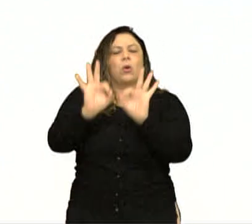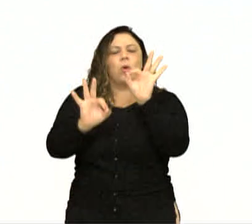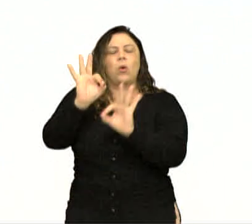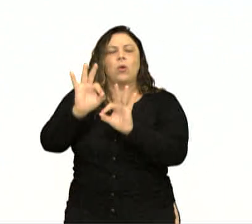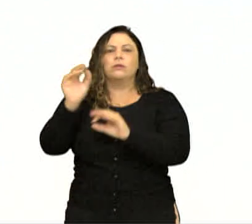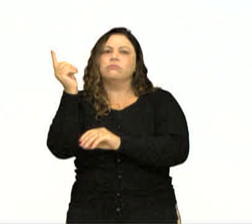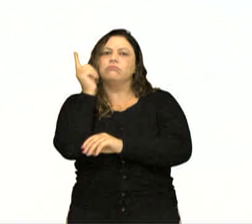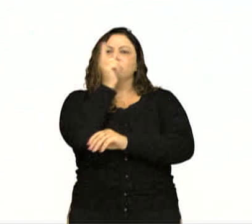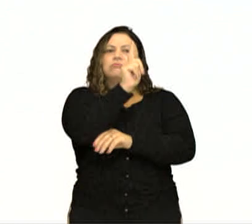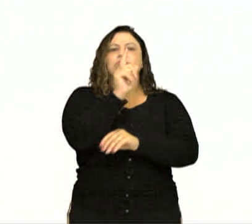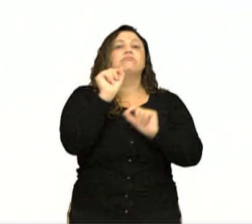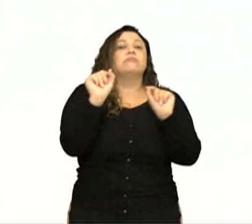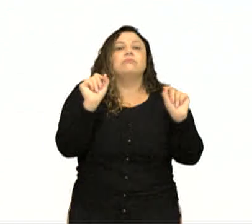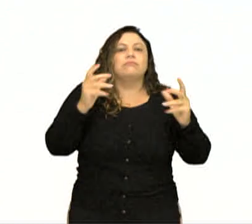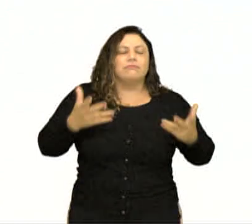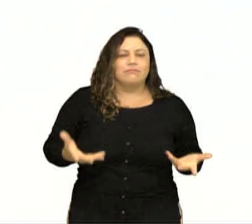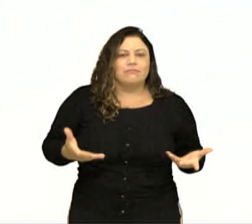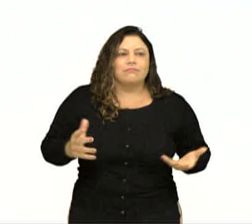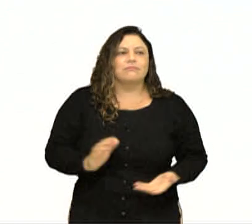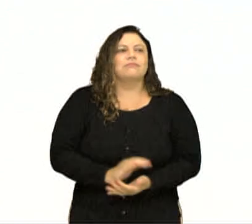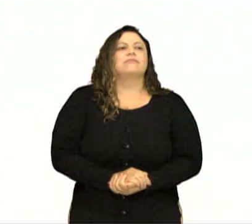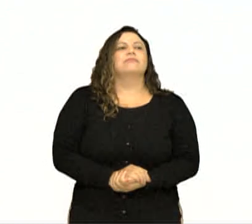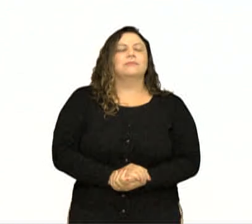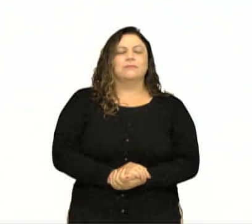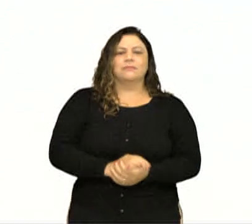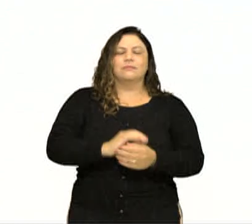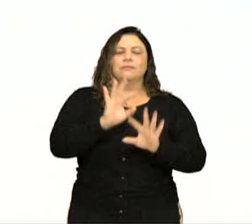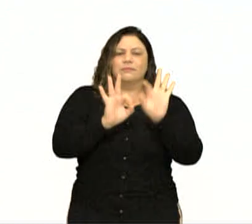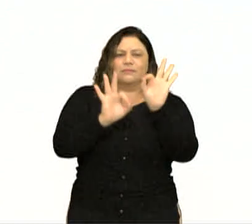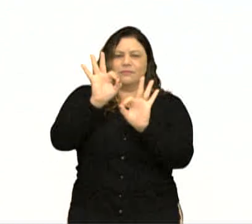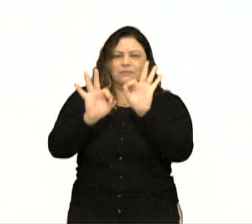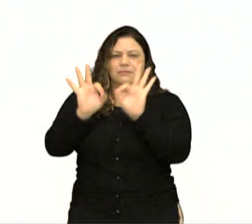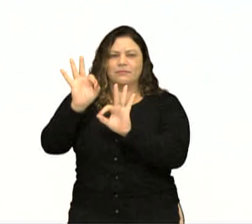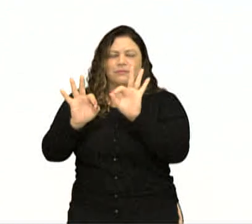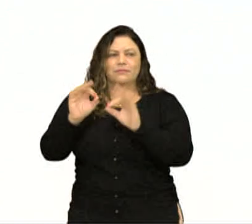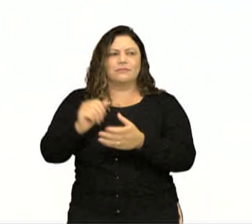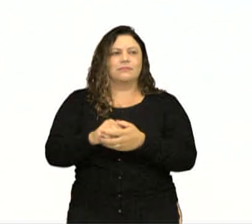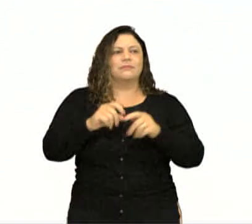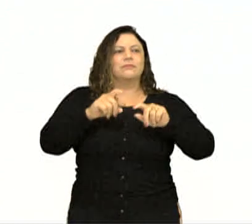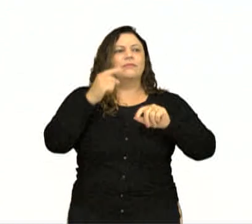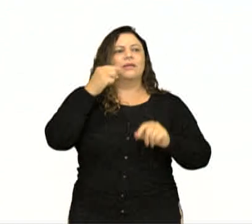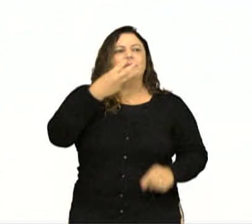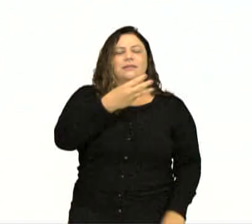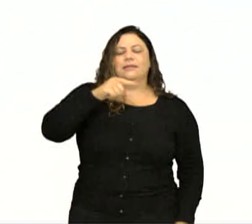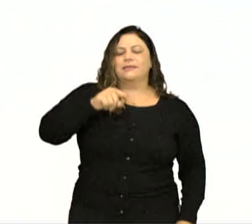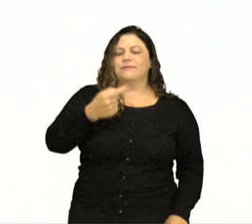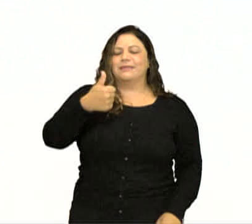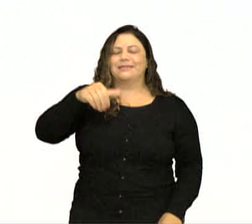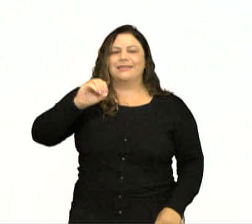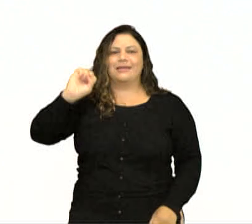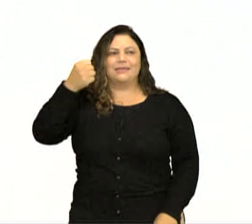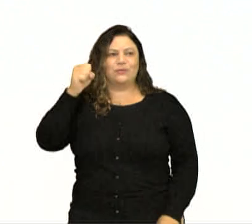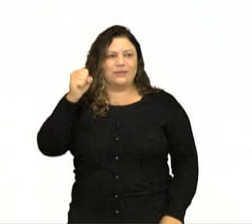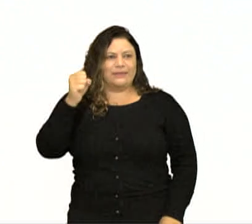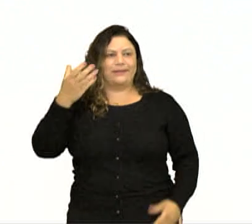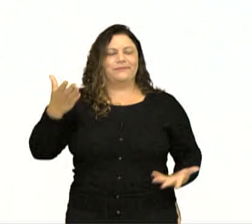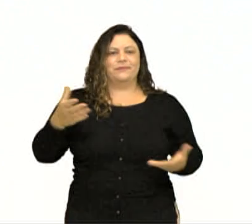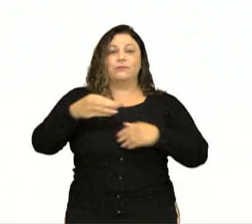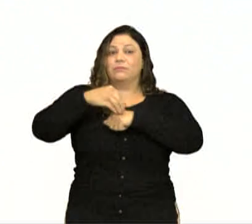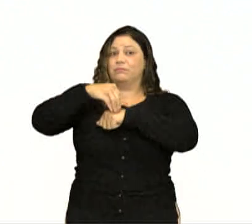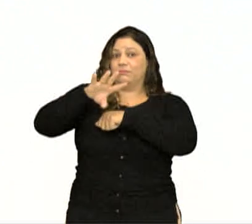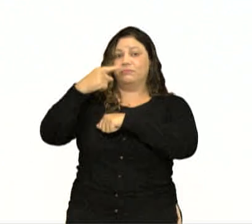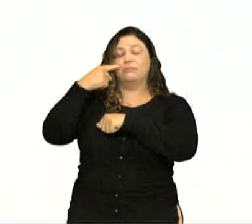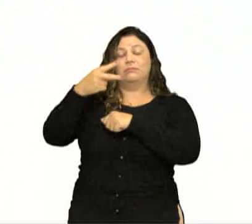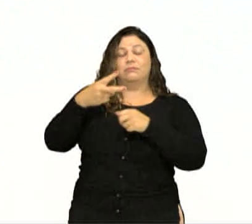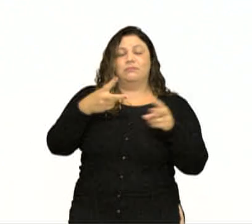sucesso? Anote que a velocidade da luz é 3 vezes 10 na oitava. Pessoal, uma dica, transforme esse número